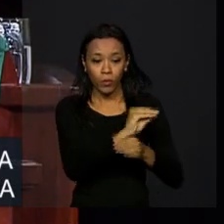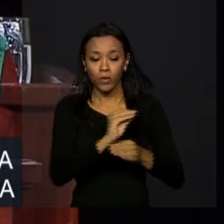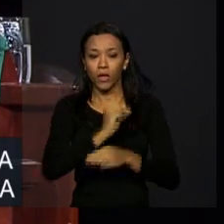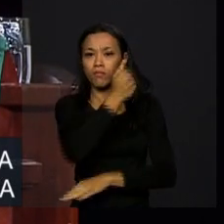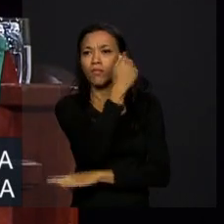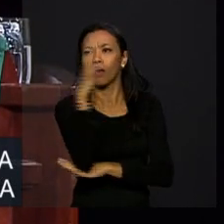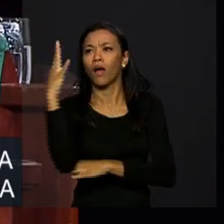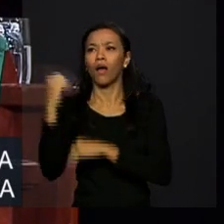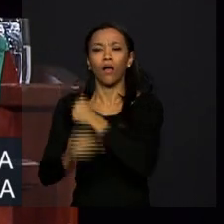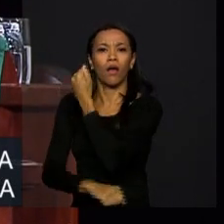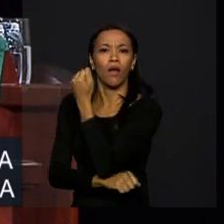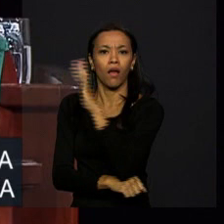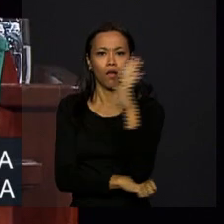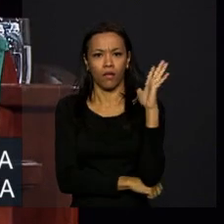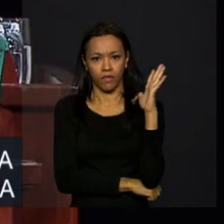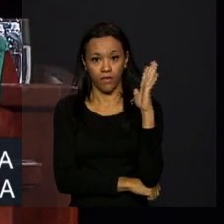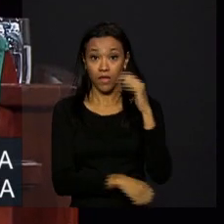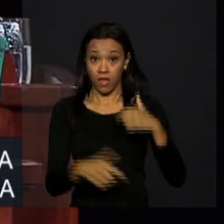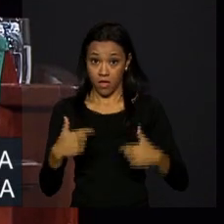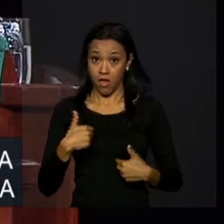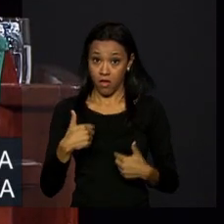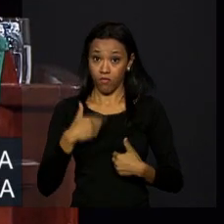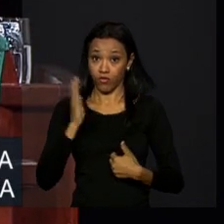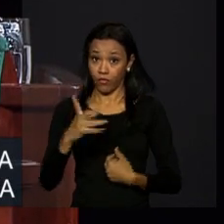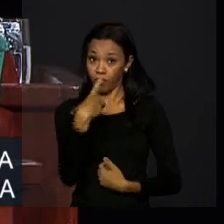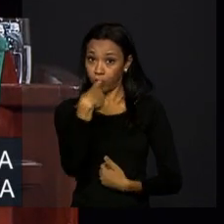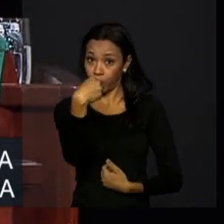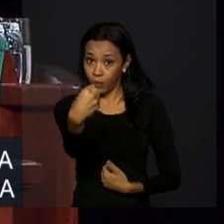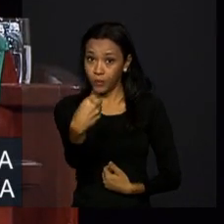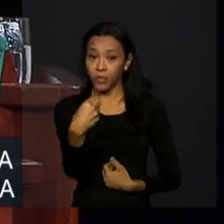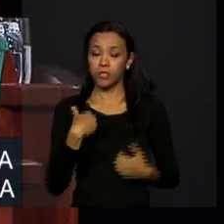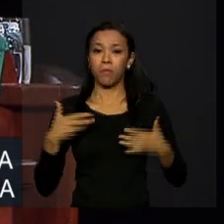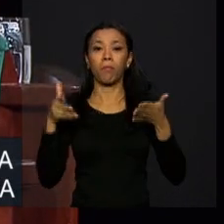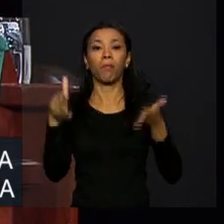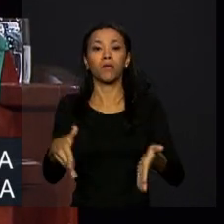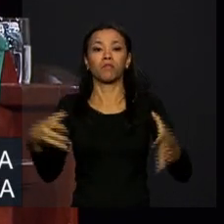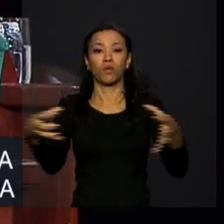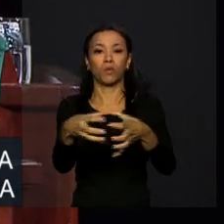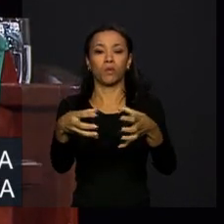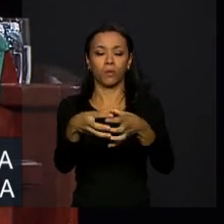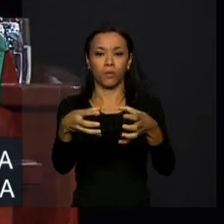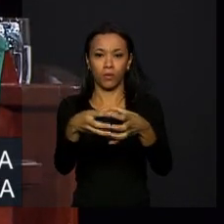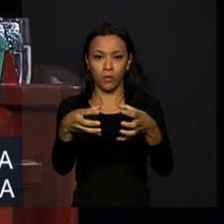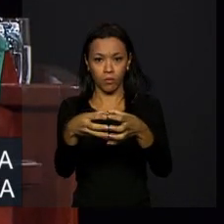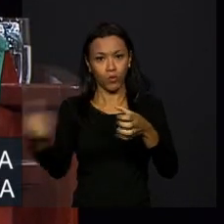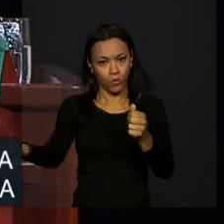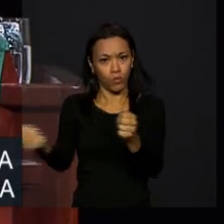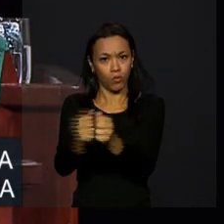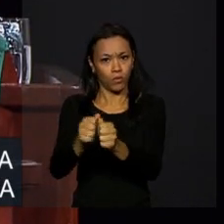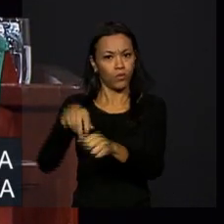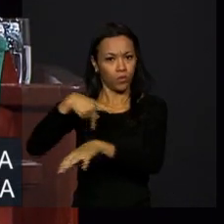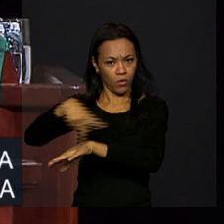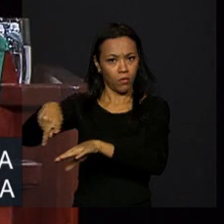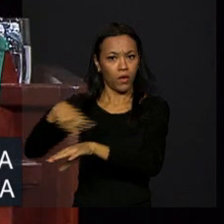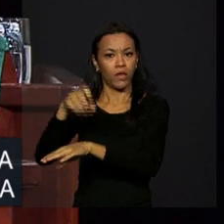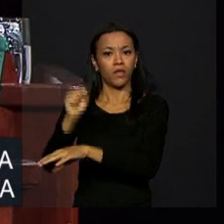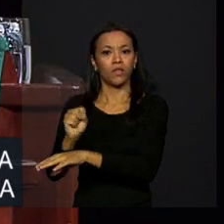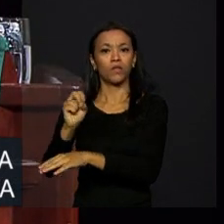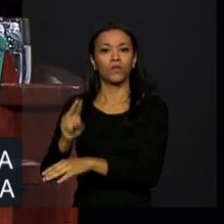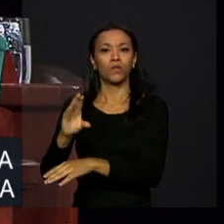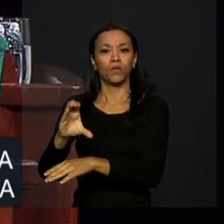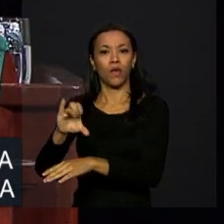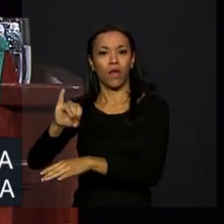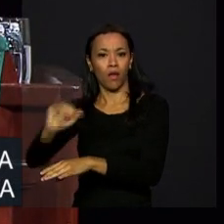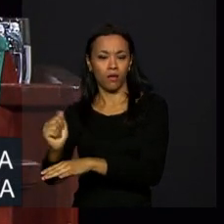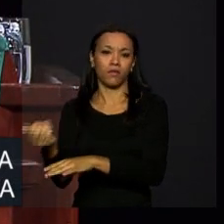tenho a honra de participar do grupo de alto nível junto com a Suécia nessa